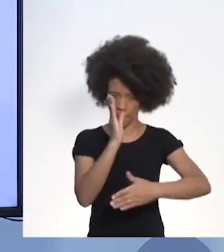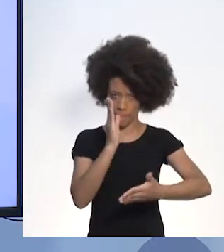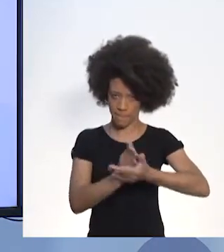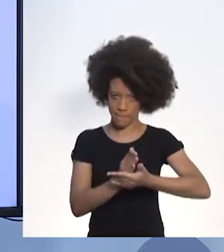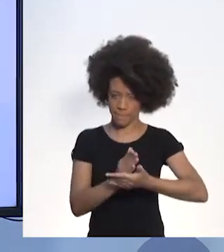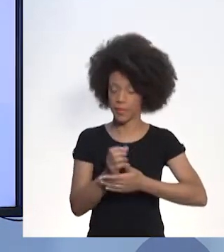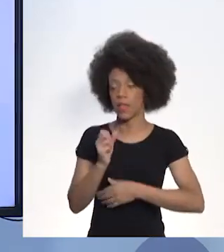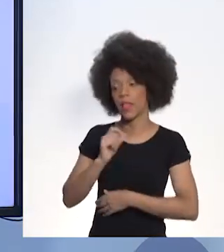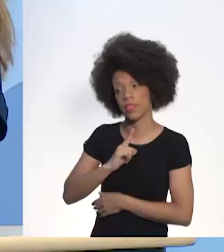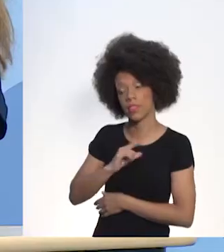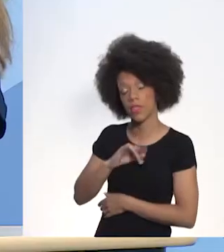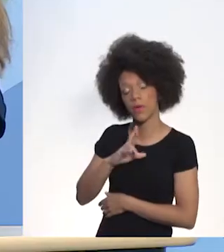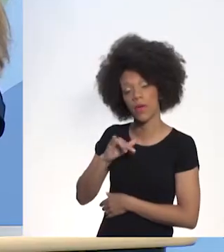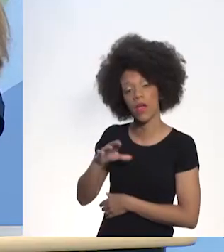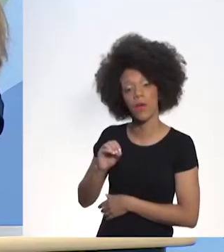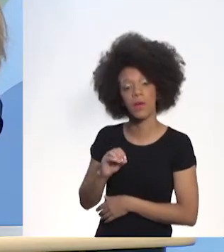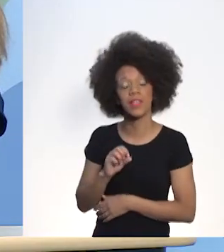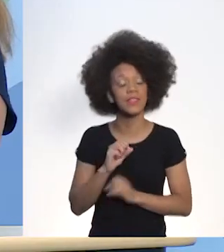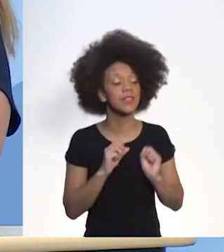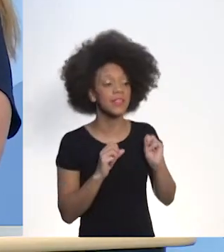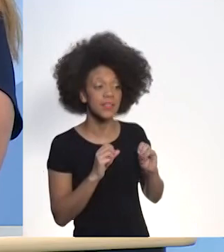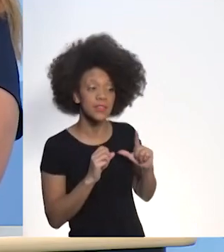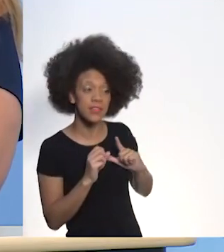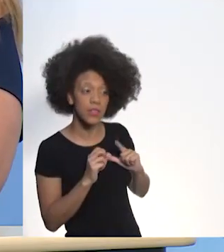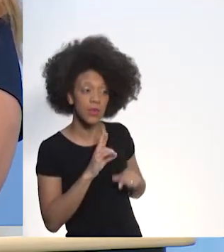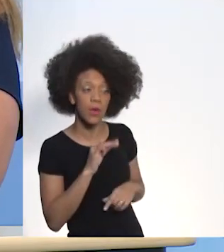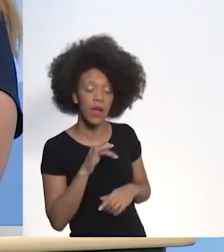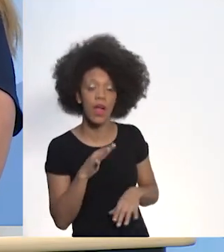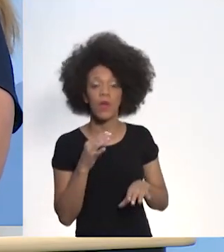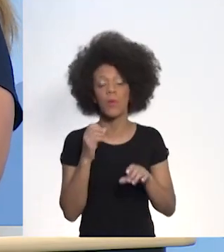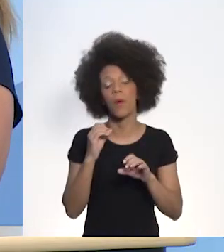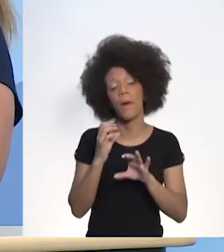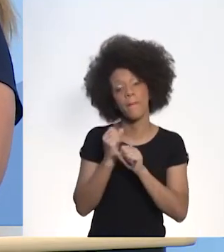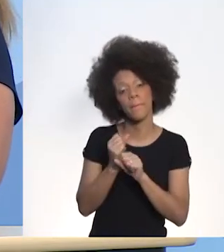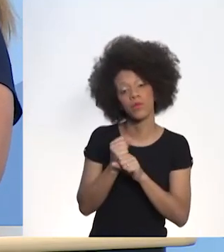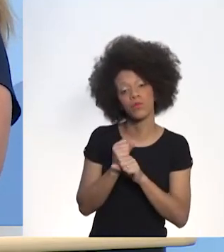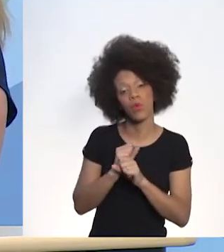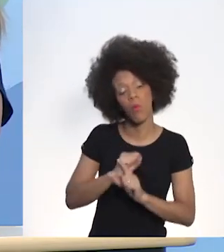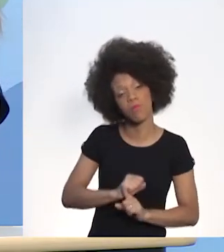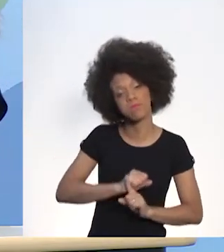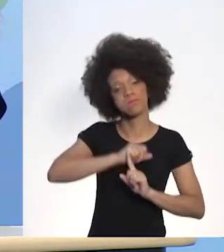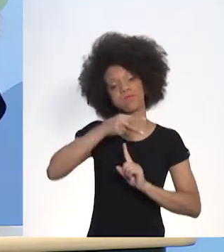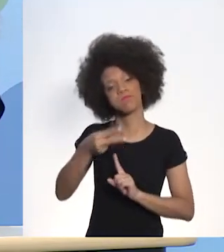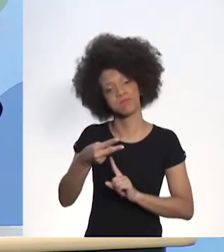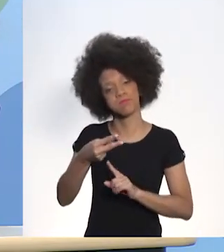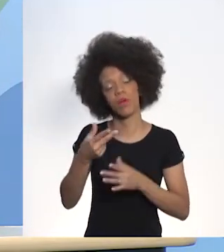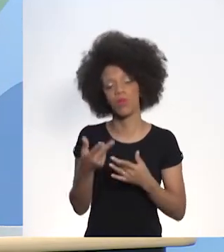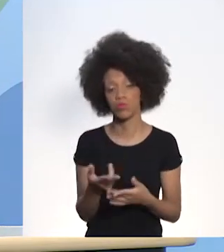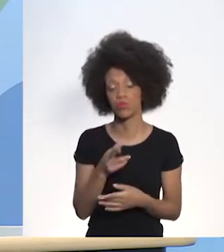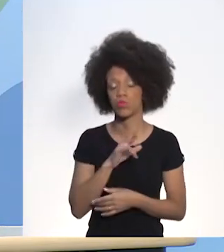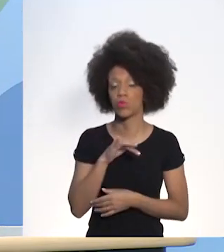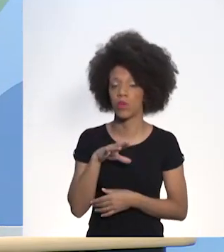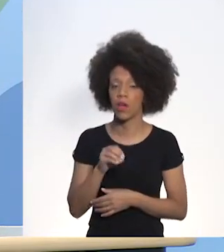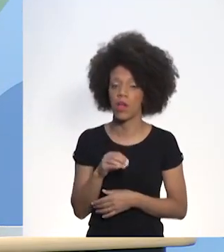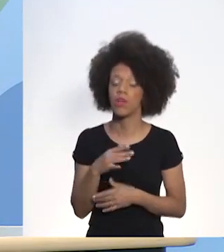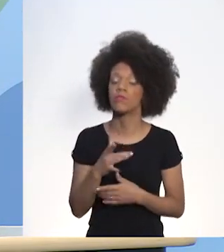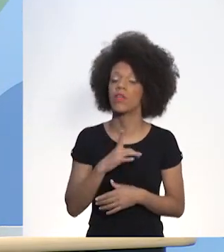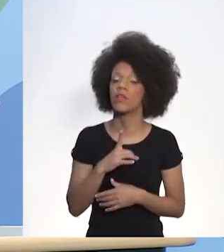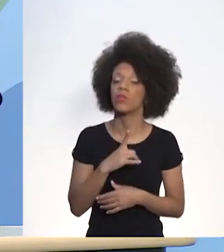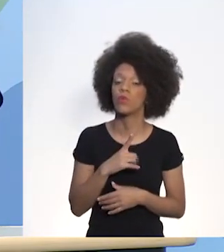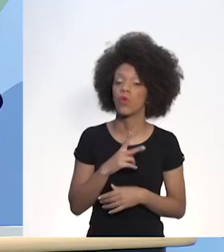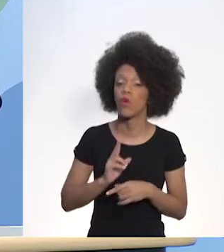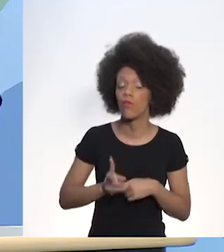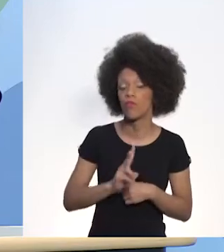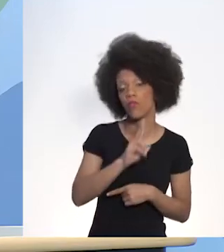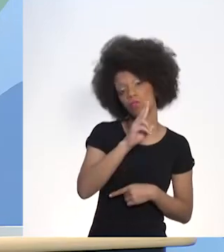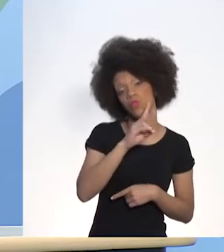certo? Sim, e se nós tivermos o raio, multiplicarmos ou dobrarmos o valor do raio, nós obtemos o valor